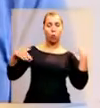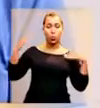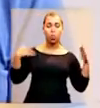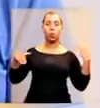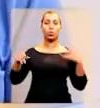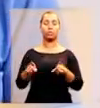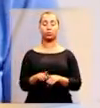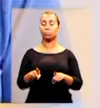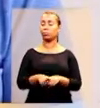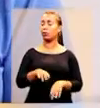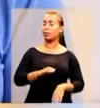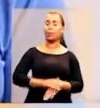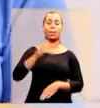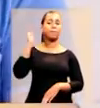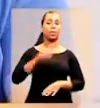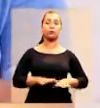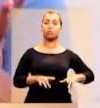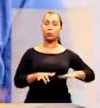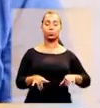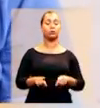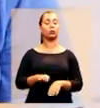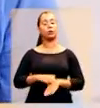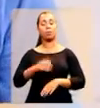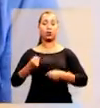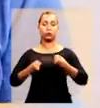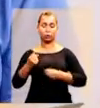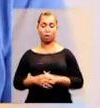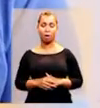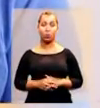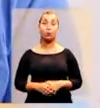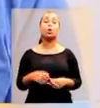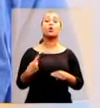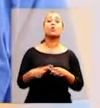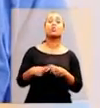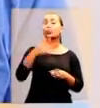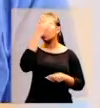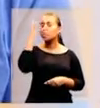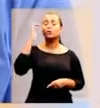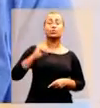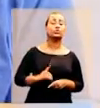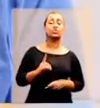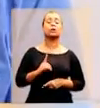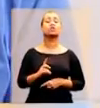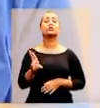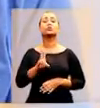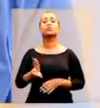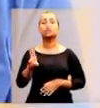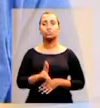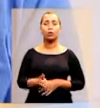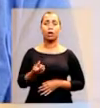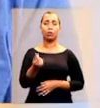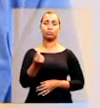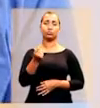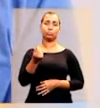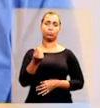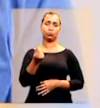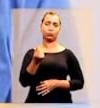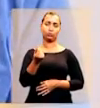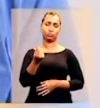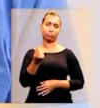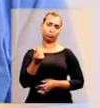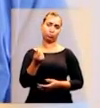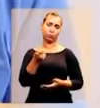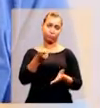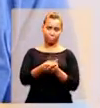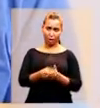a indústria automobilística. É maior do que a indústria dos computadores. Agora, por que essas pessoas não têm o direito de usufruir dos impostos que elas